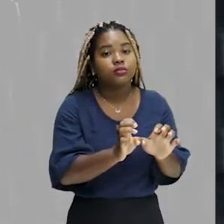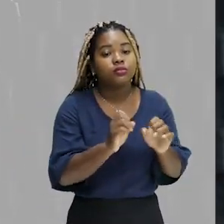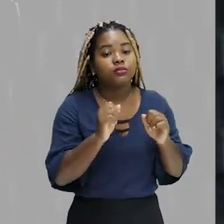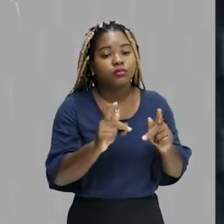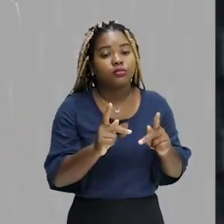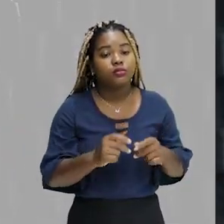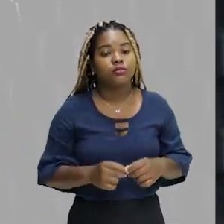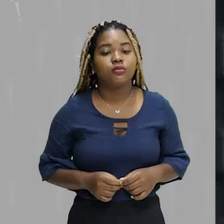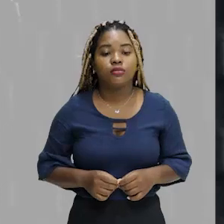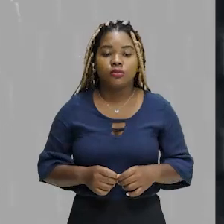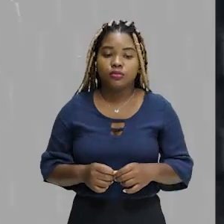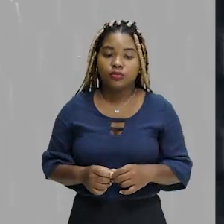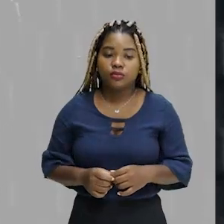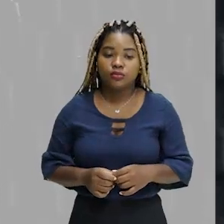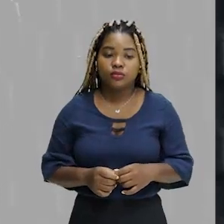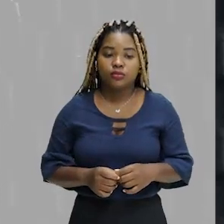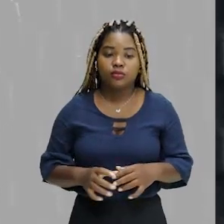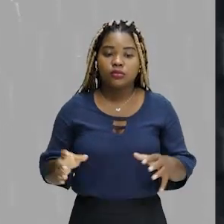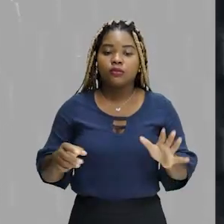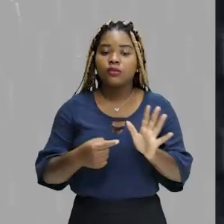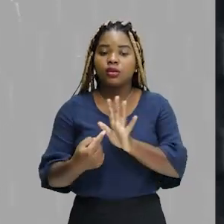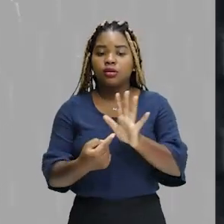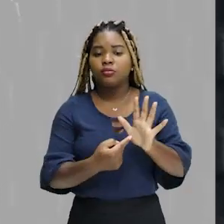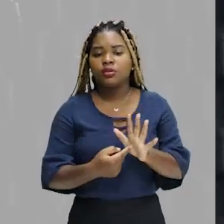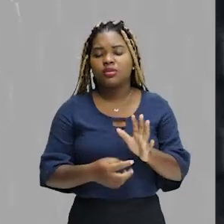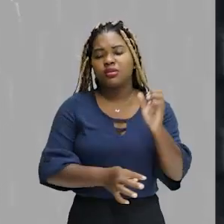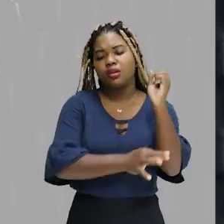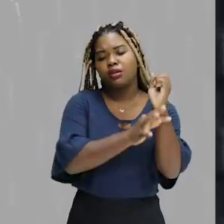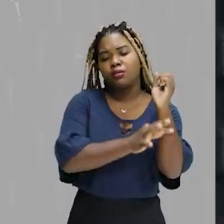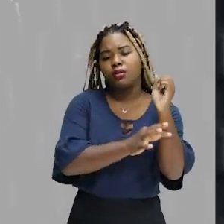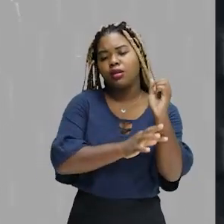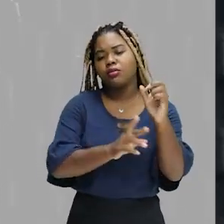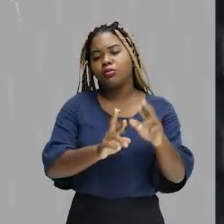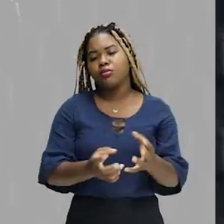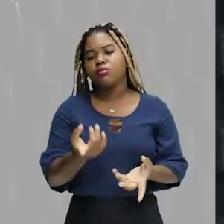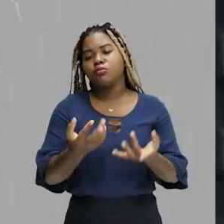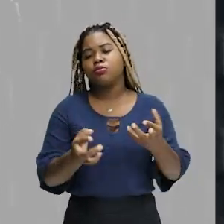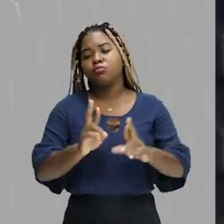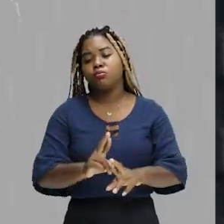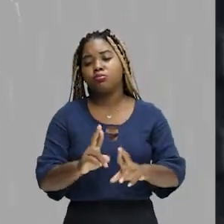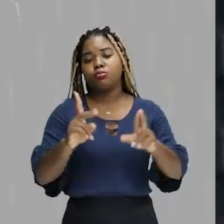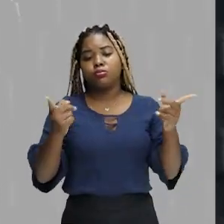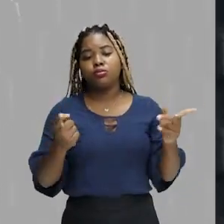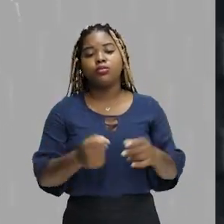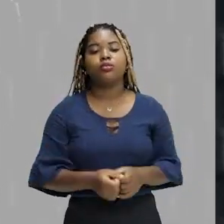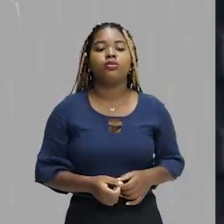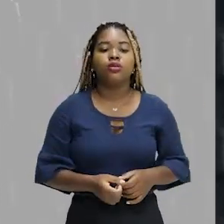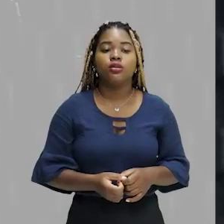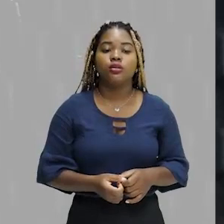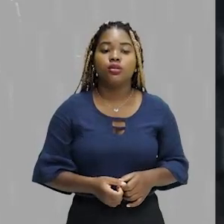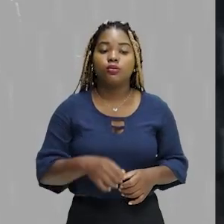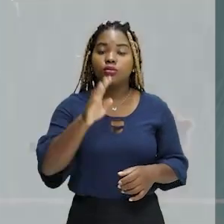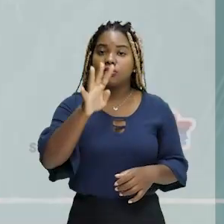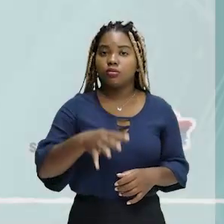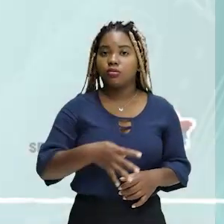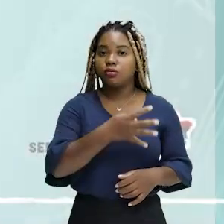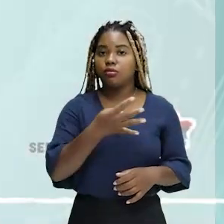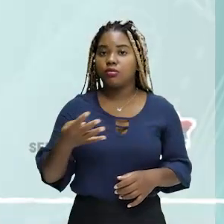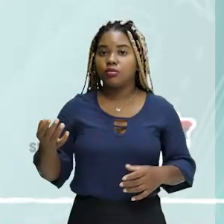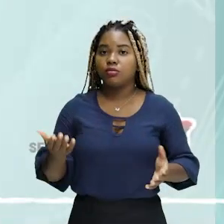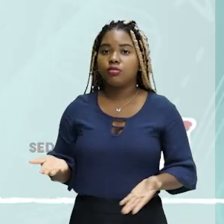molecular, eles apresentam temperaturas de ebulição diferentes, como mostra o quadro, né, a